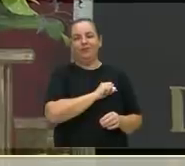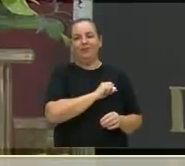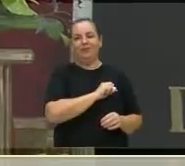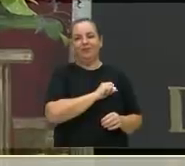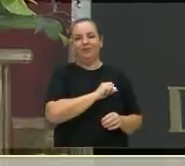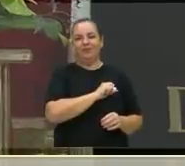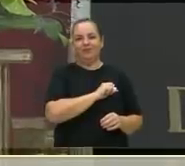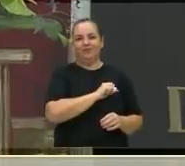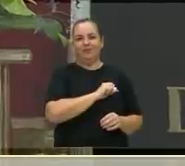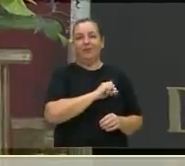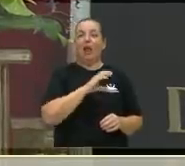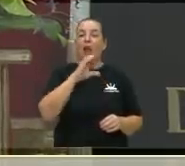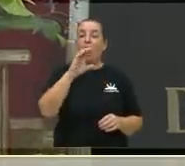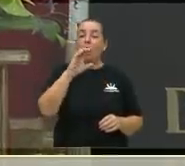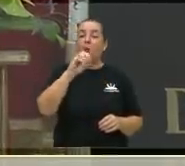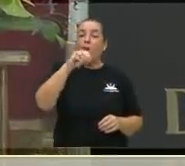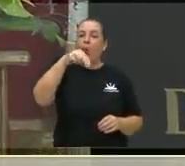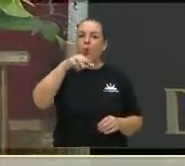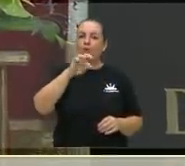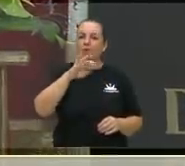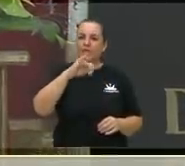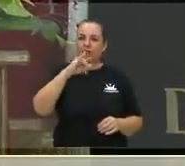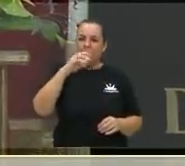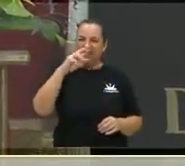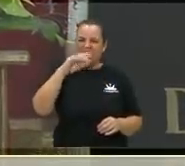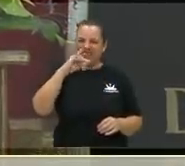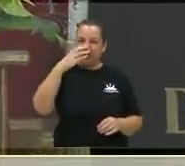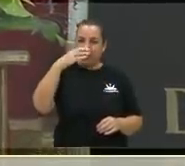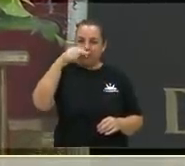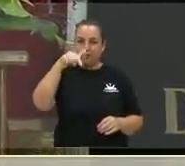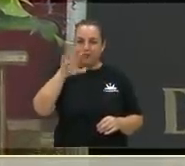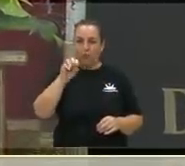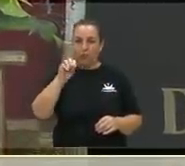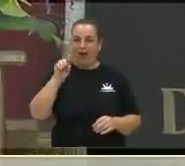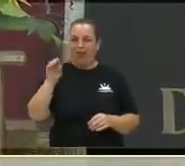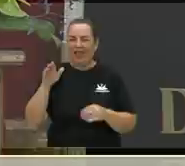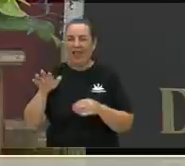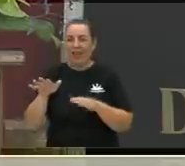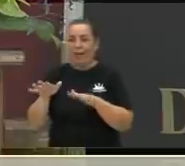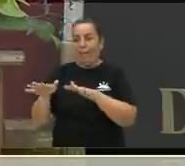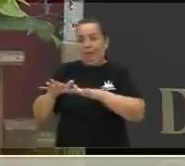se a contrição imperfeita e motivada pelo medo